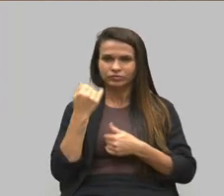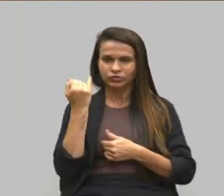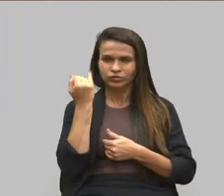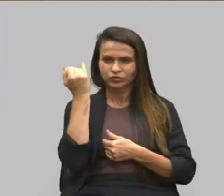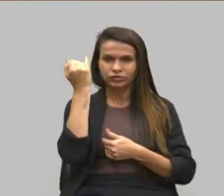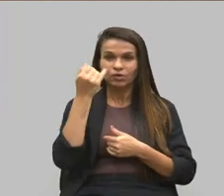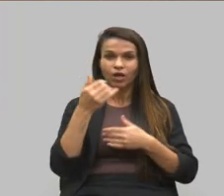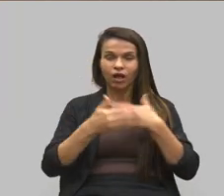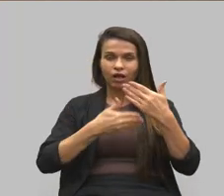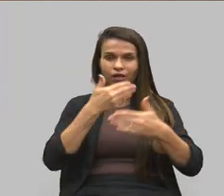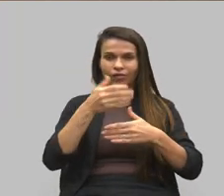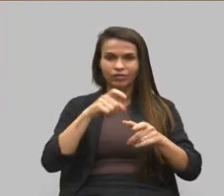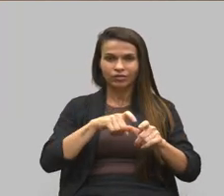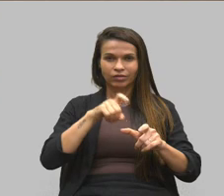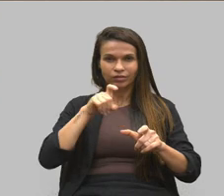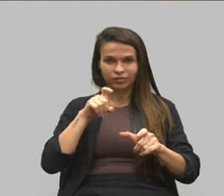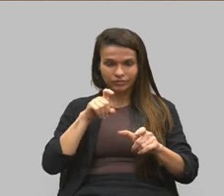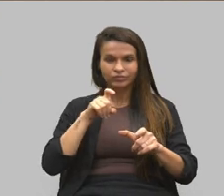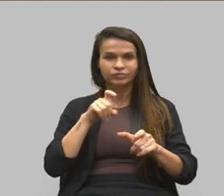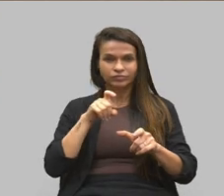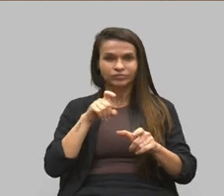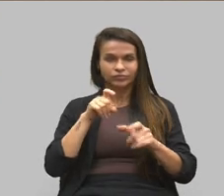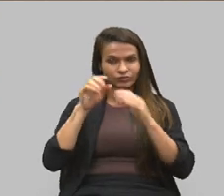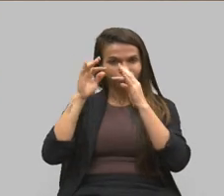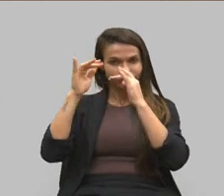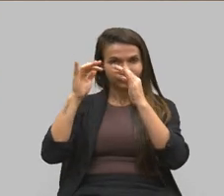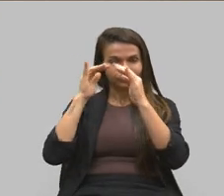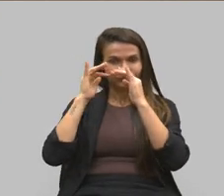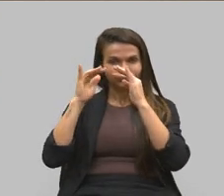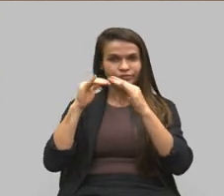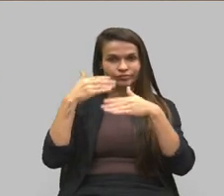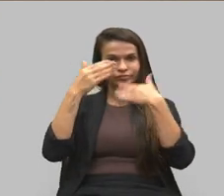Autonomia e Independência nos transtornos do neurodesenvolvimento